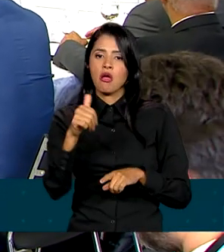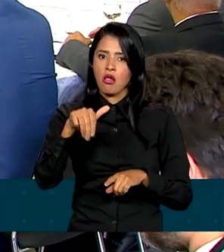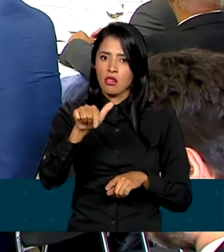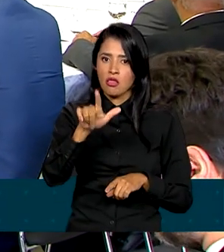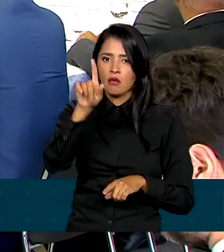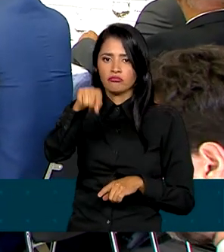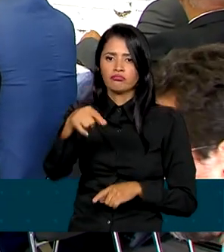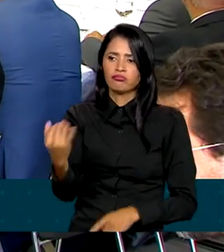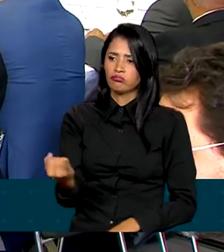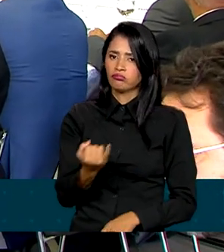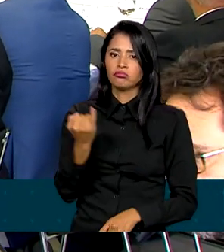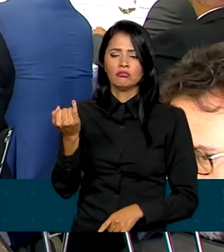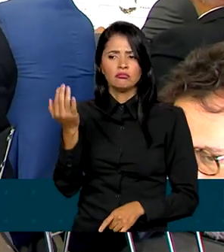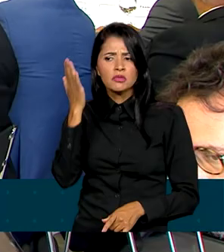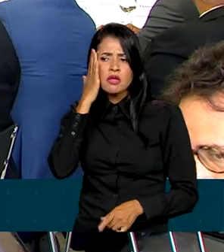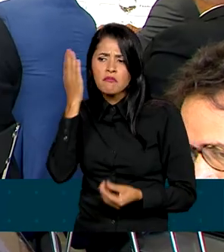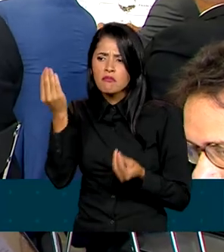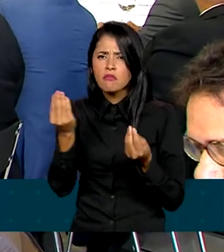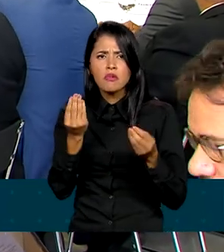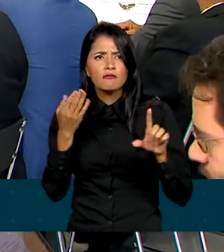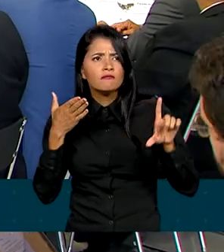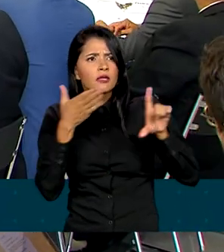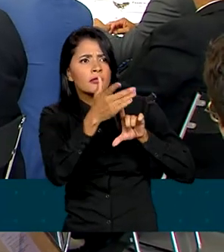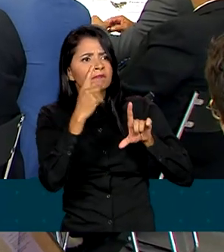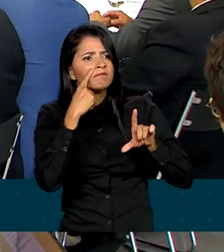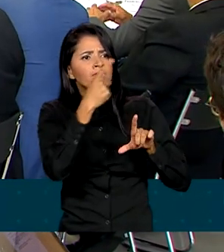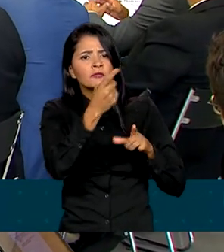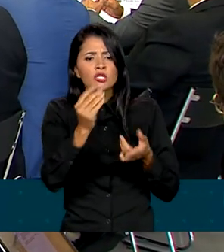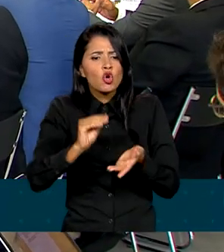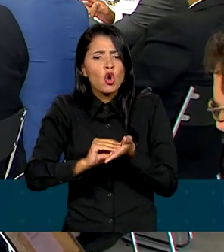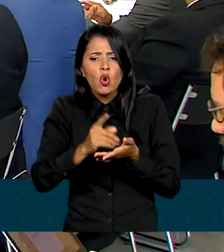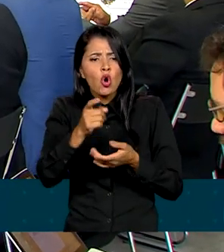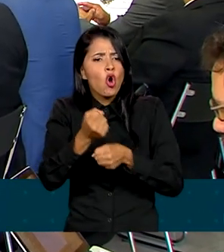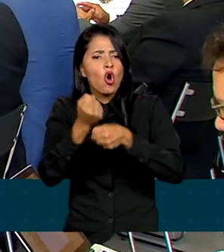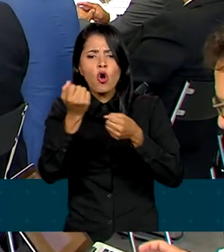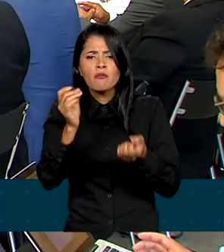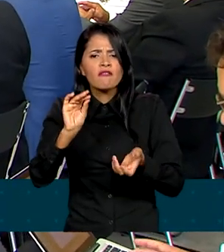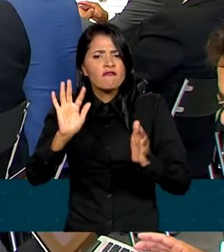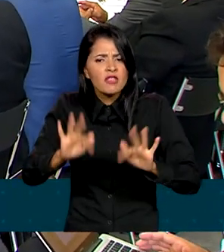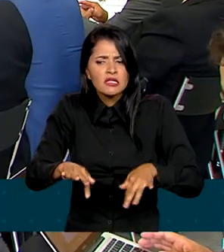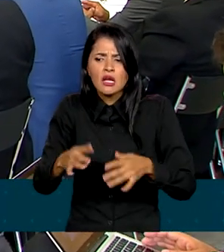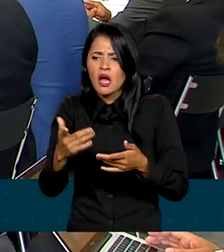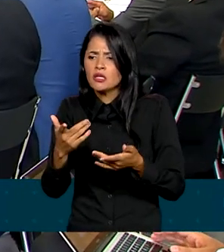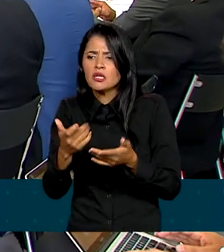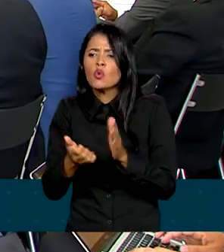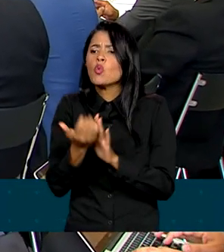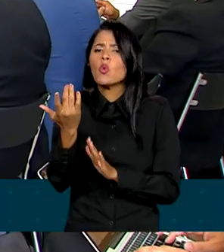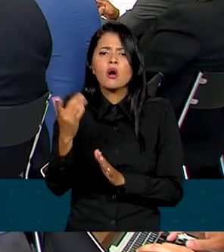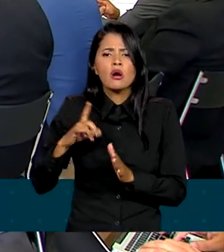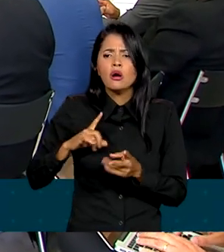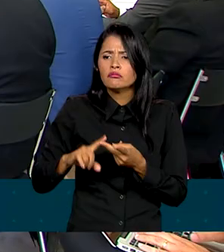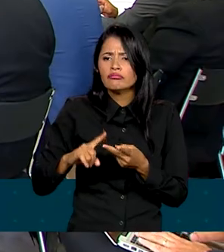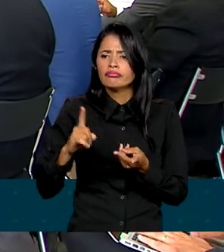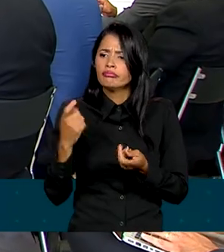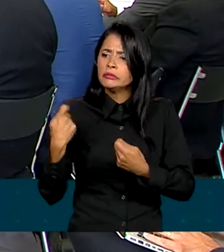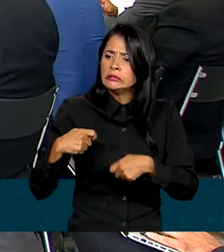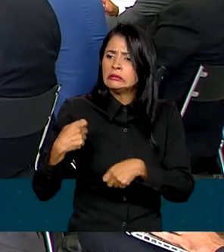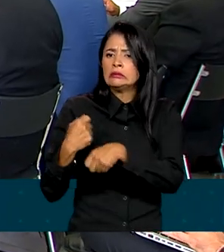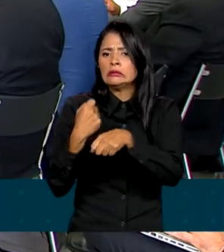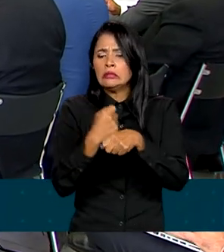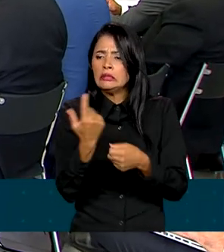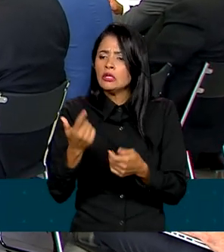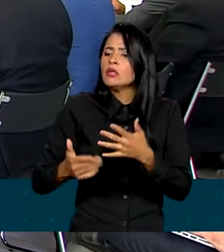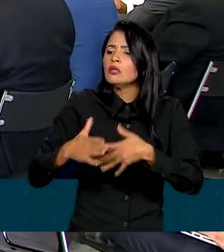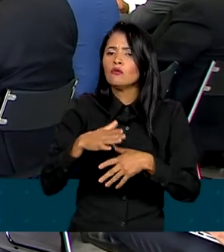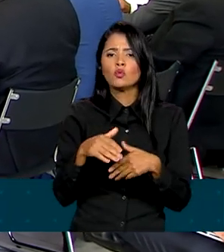cada obra que está paralisada, o que falta, em que pé que ela está, quais que já podem começar a partir do momento que a gente, né,